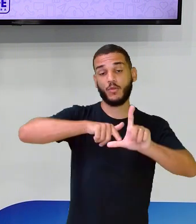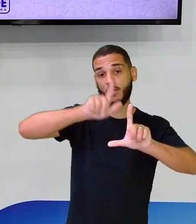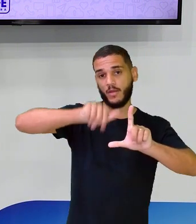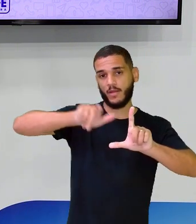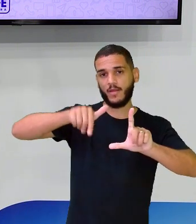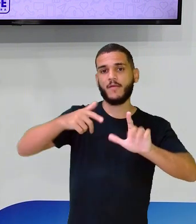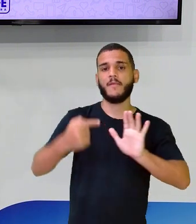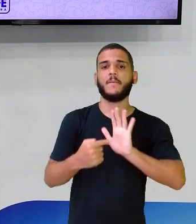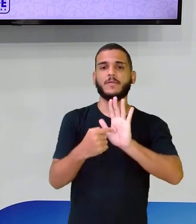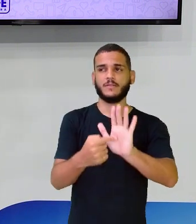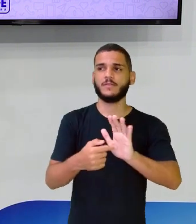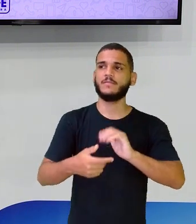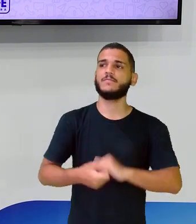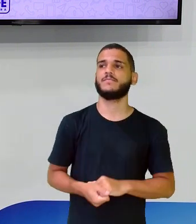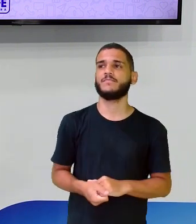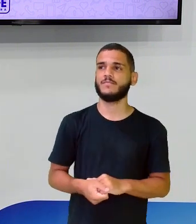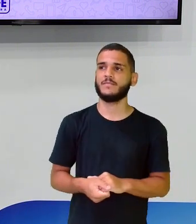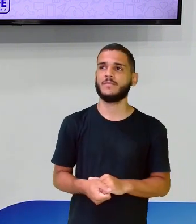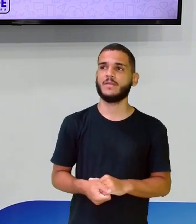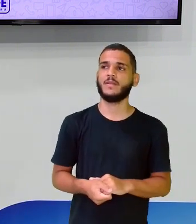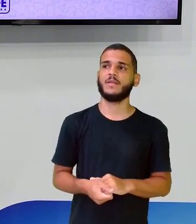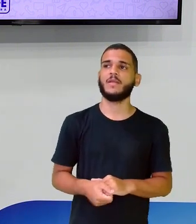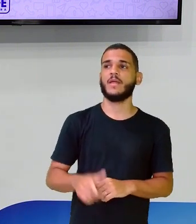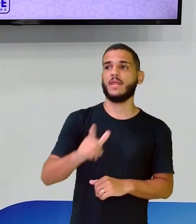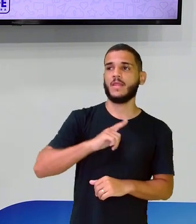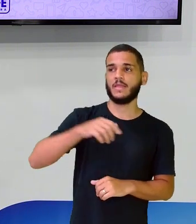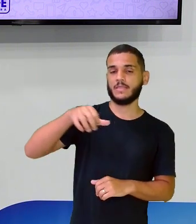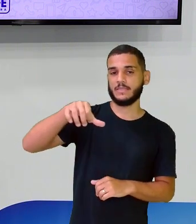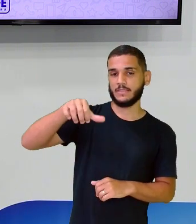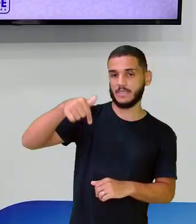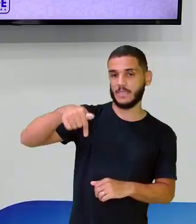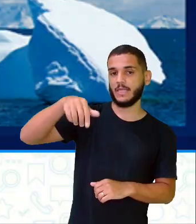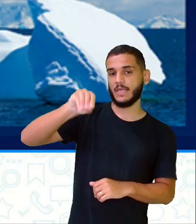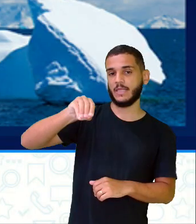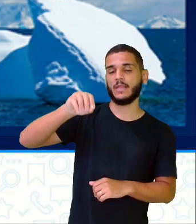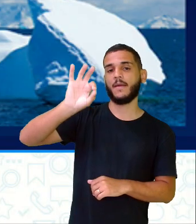aqui não era para estar aqui. Então, aqui está mostrando que 70% da